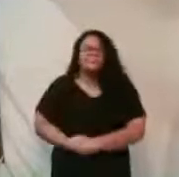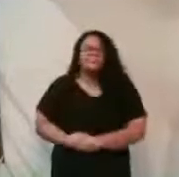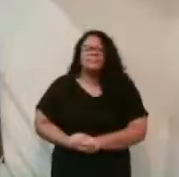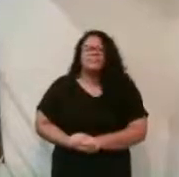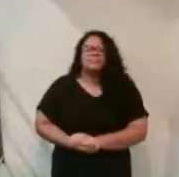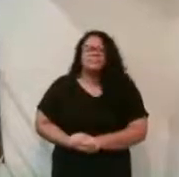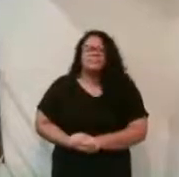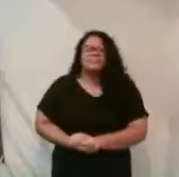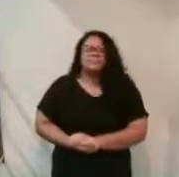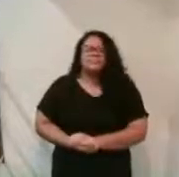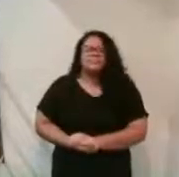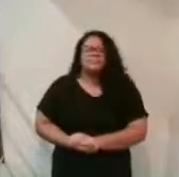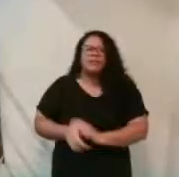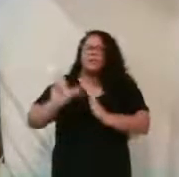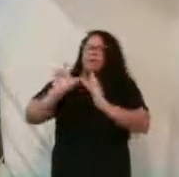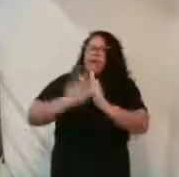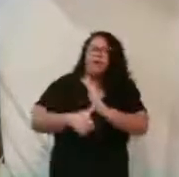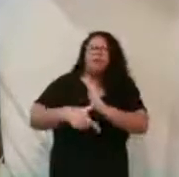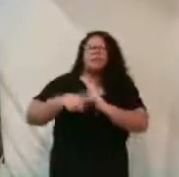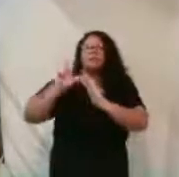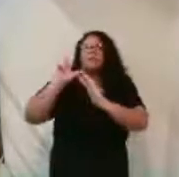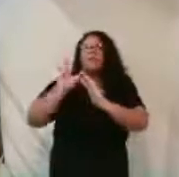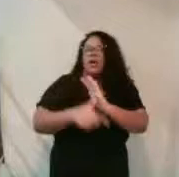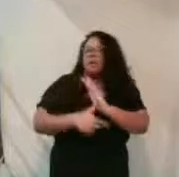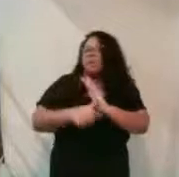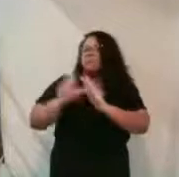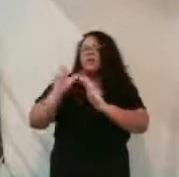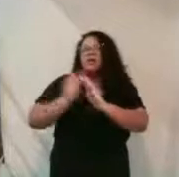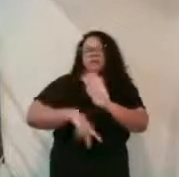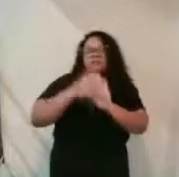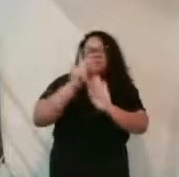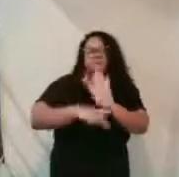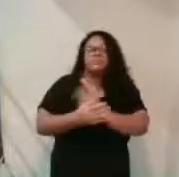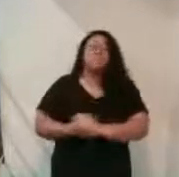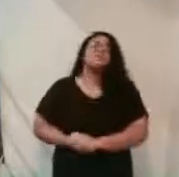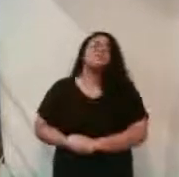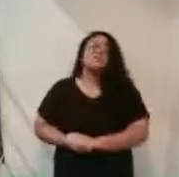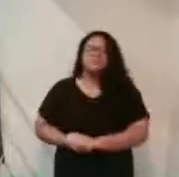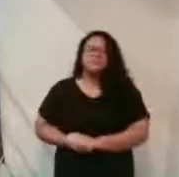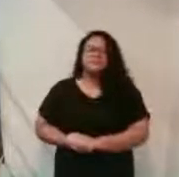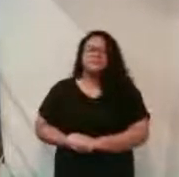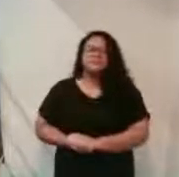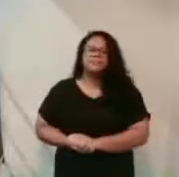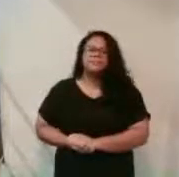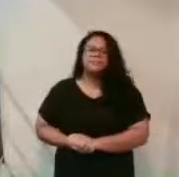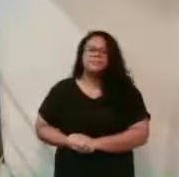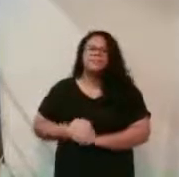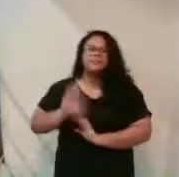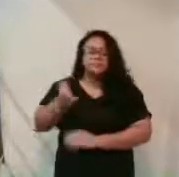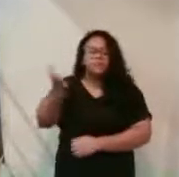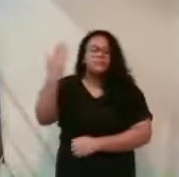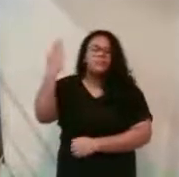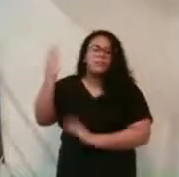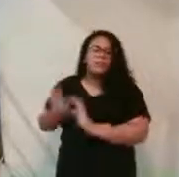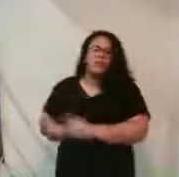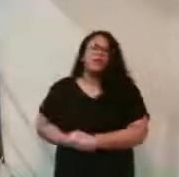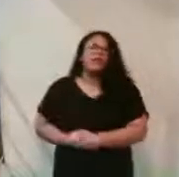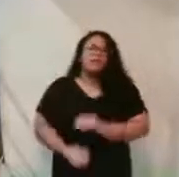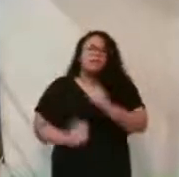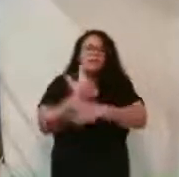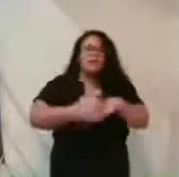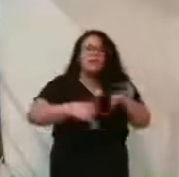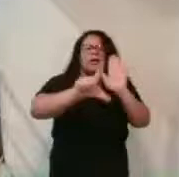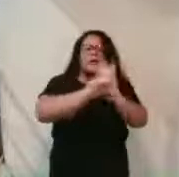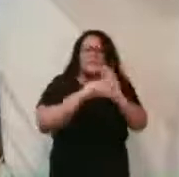protelamento. Existia uma lei dos resíduos sólidos, que dava 5 anos para fechar os lixões. Sempre que terminar